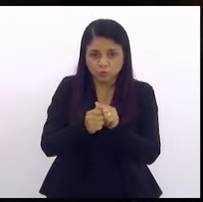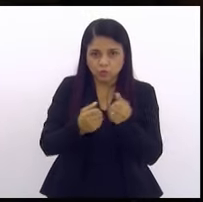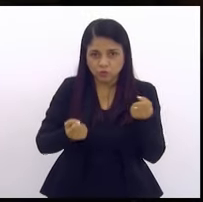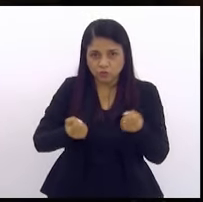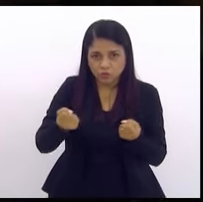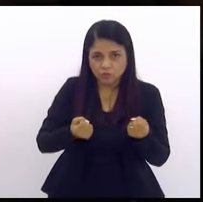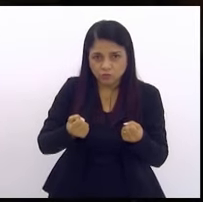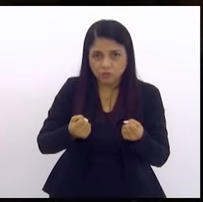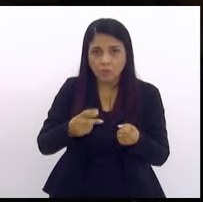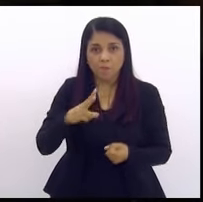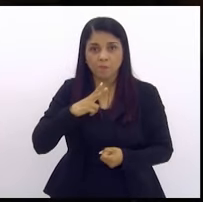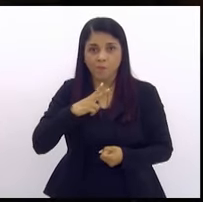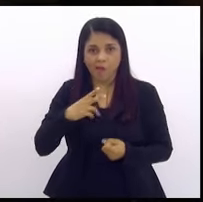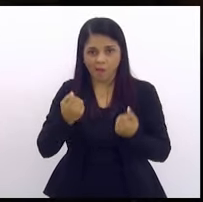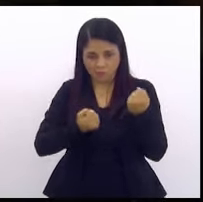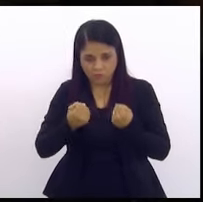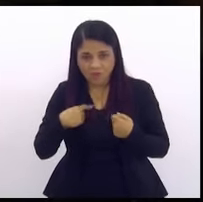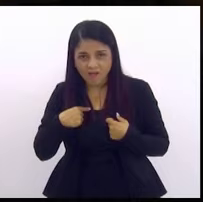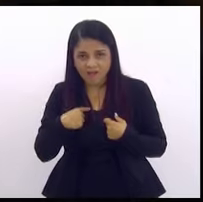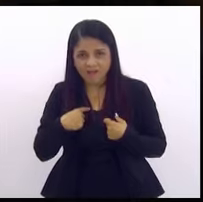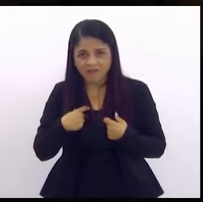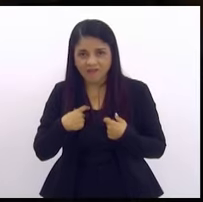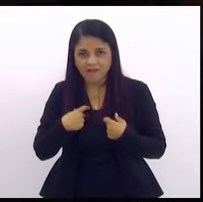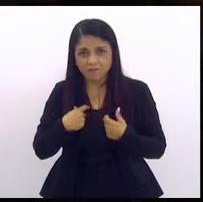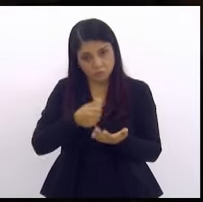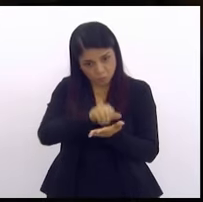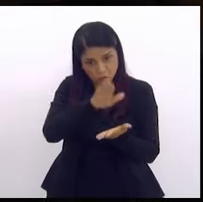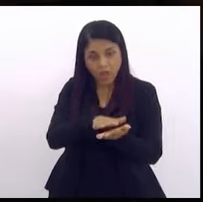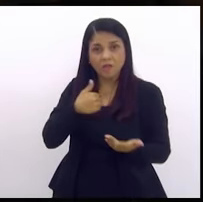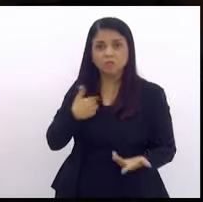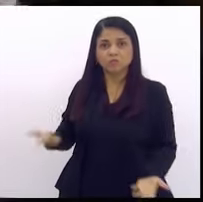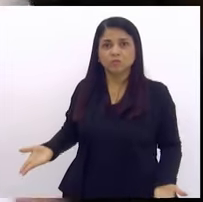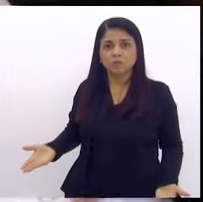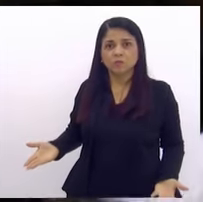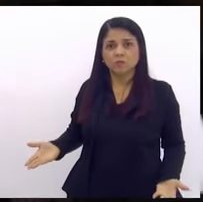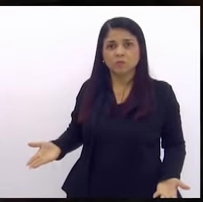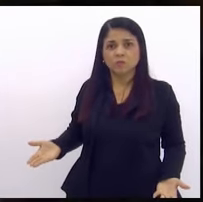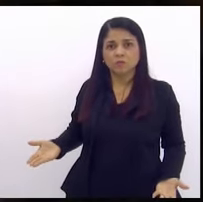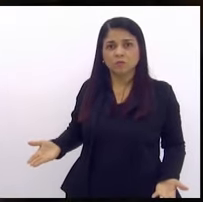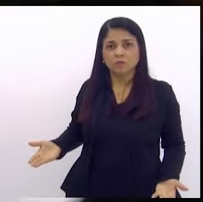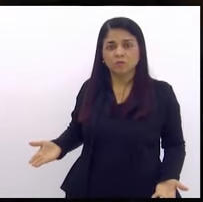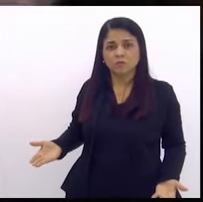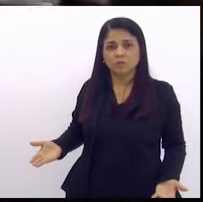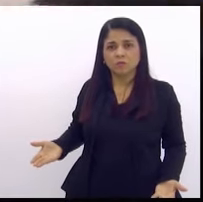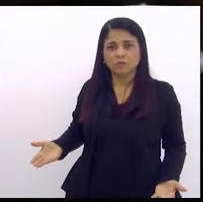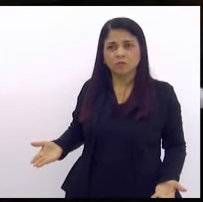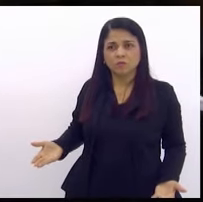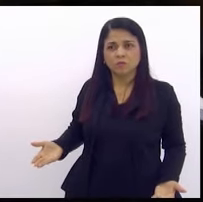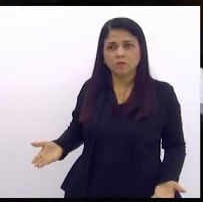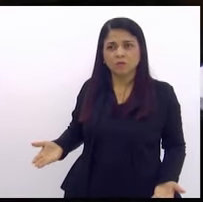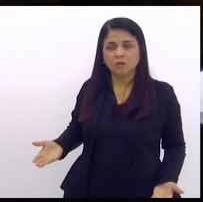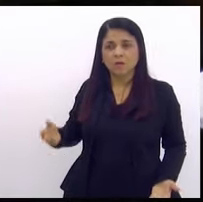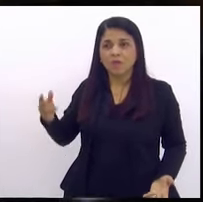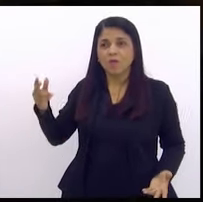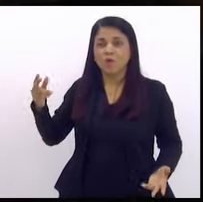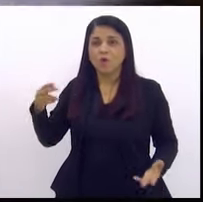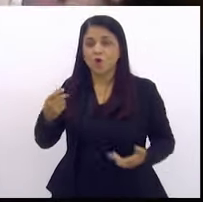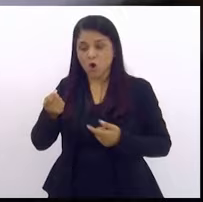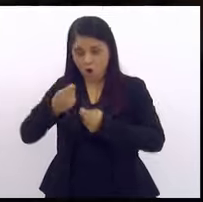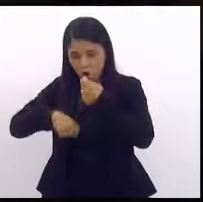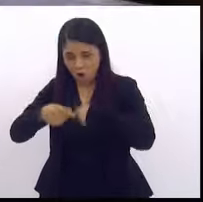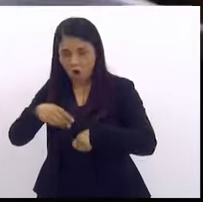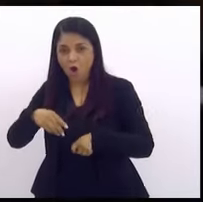meu carro particular? Eu vou ser multado. Tomar uma canetada. Vou tomar uma canetada. E aí quer que o cobrador fique